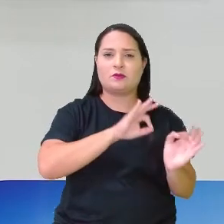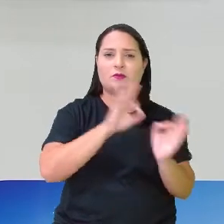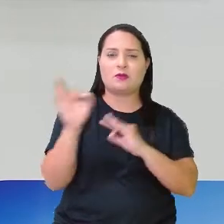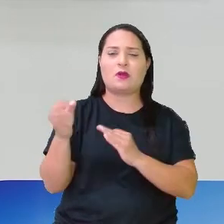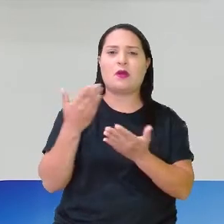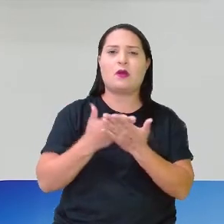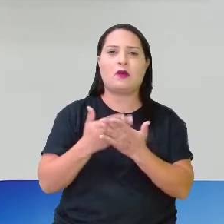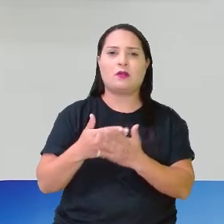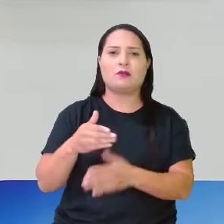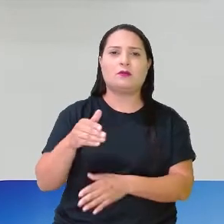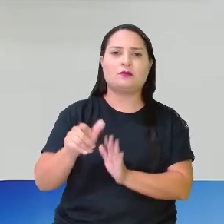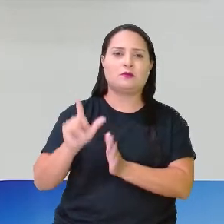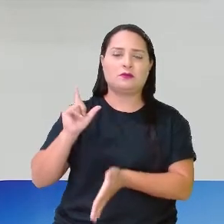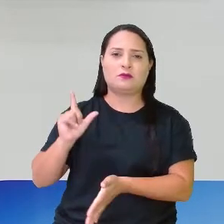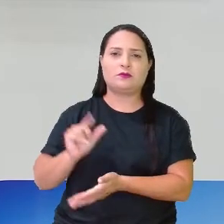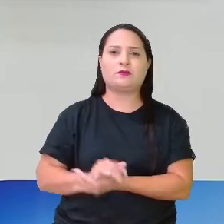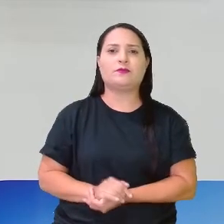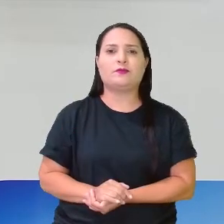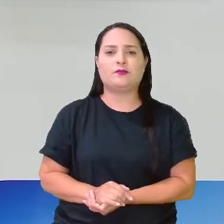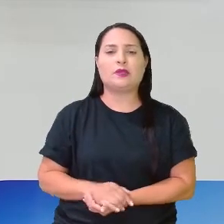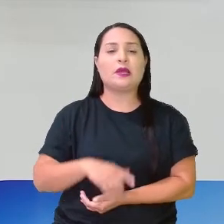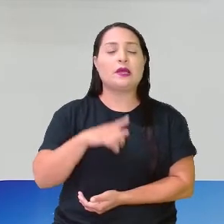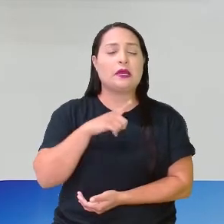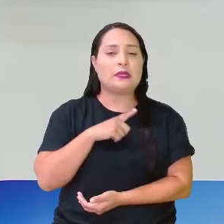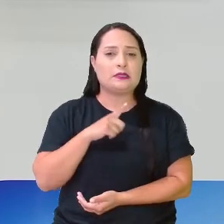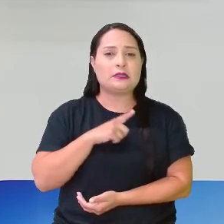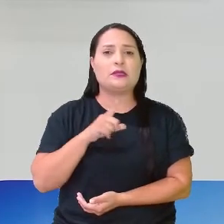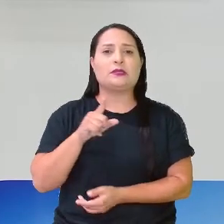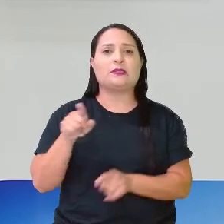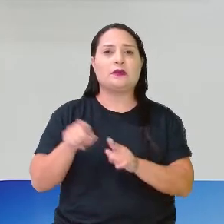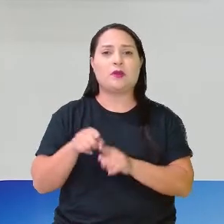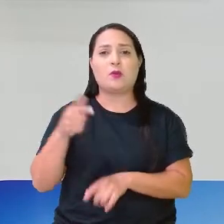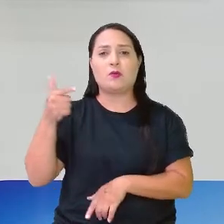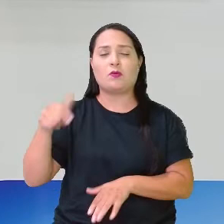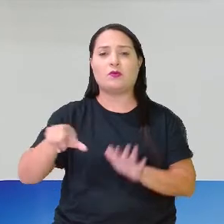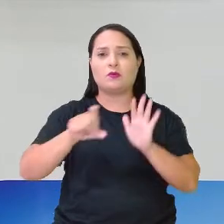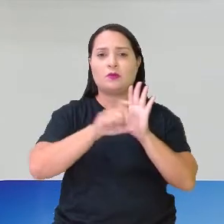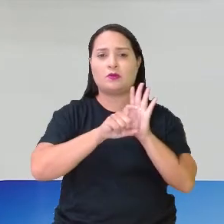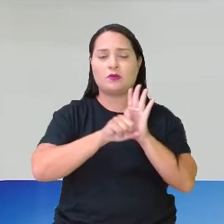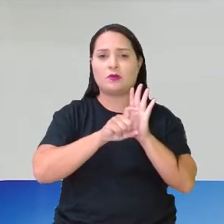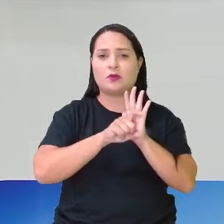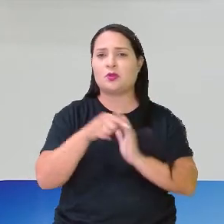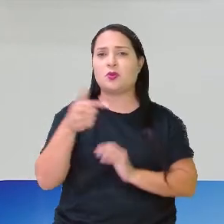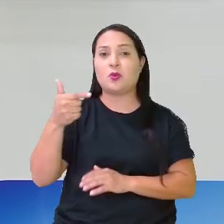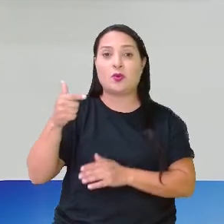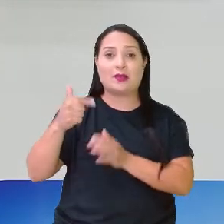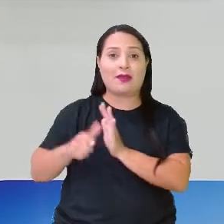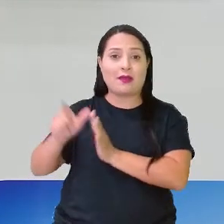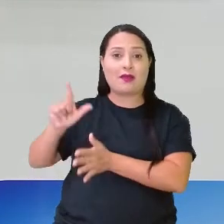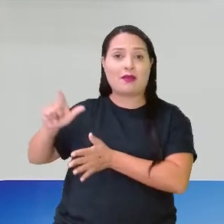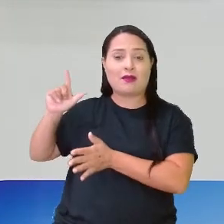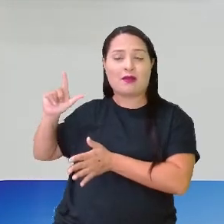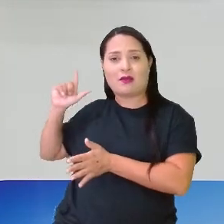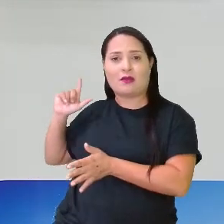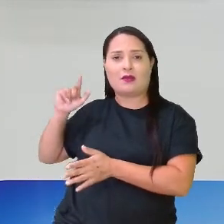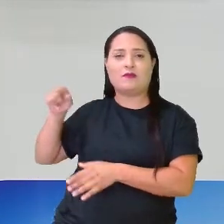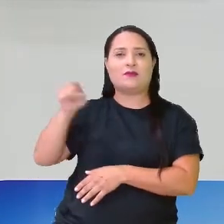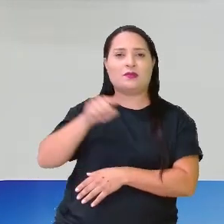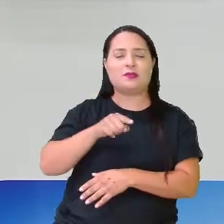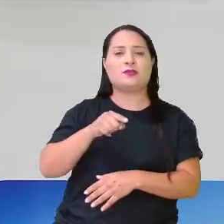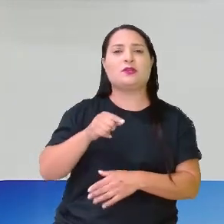anterior. Nessa aula anterior, vai ter um outro QR Code de uma outra aula anterior. Então, vocês vão poder